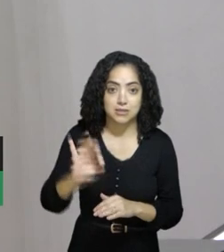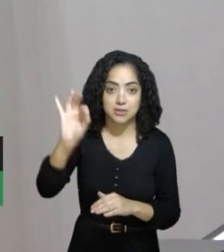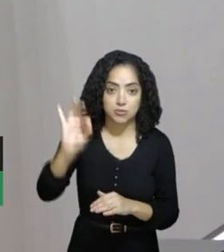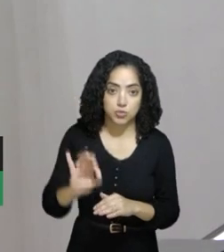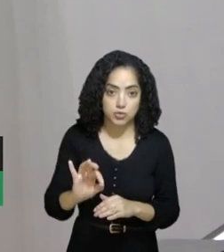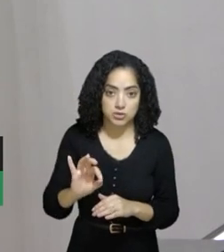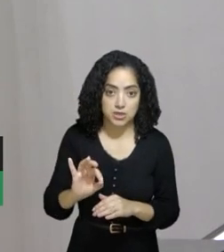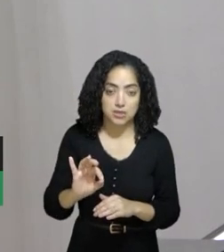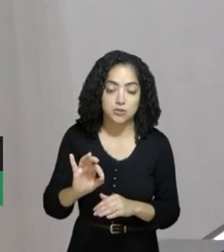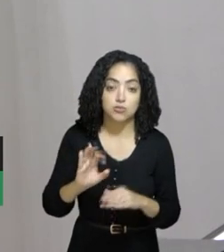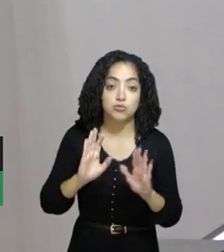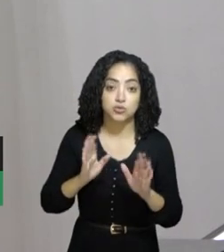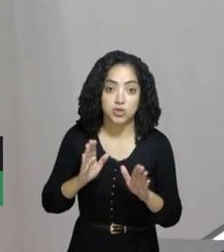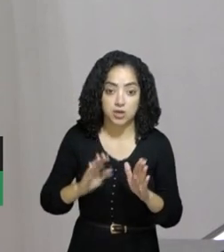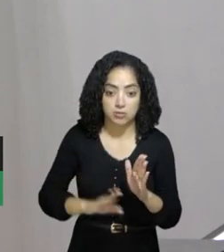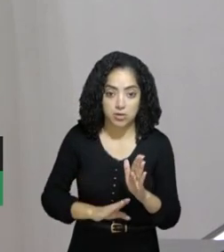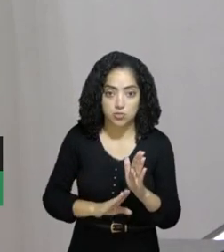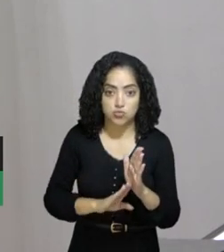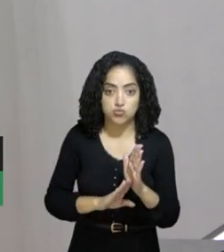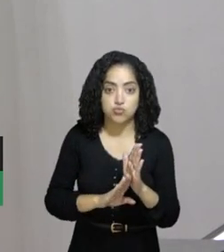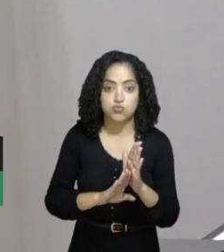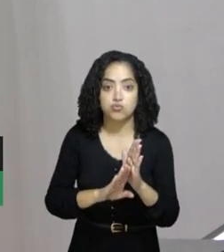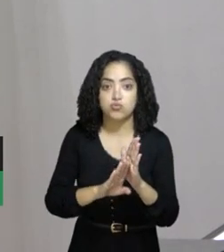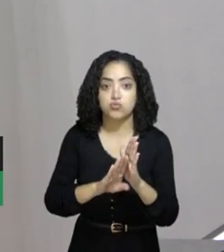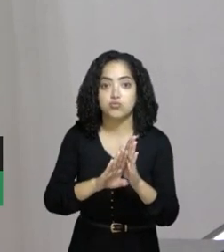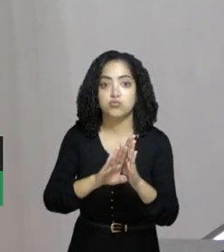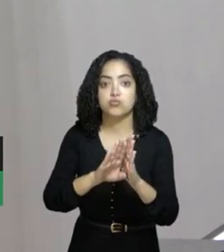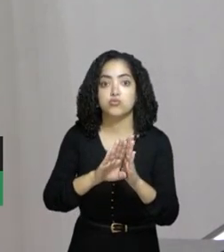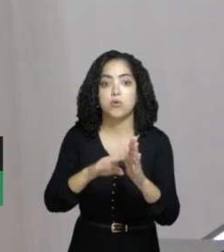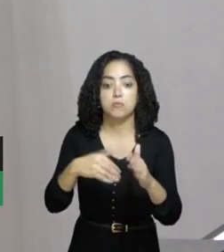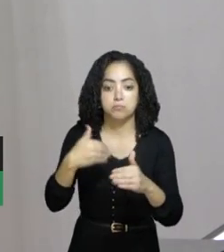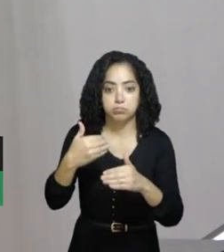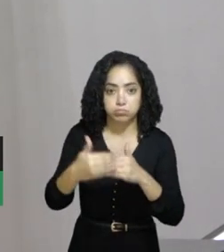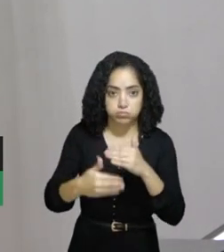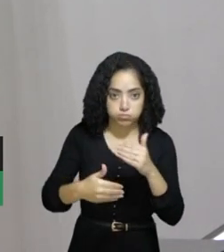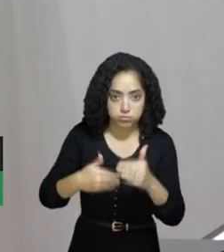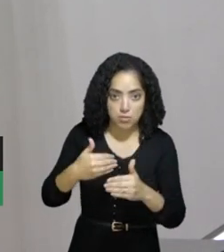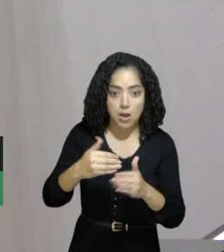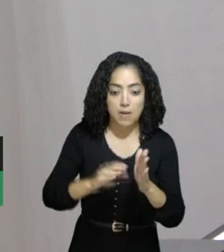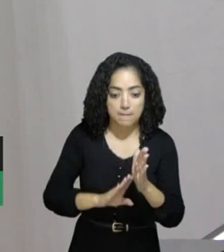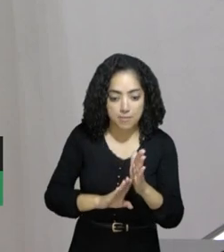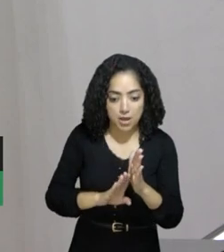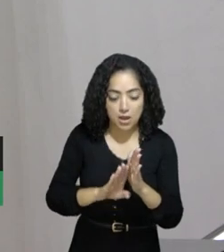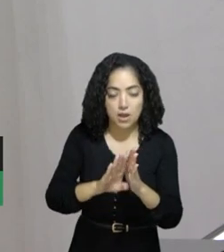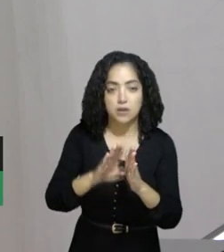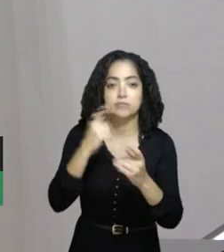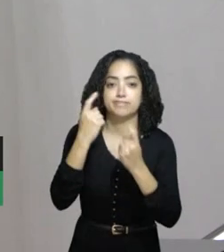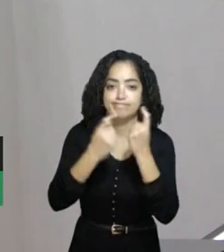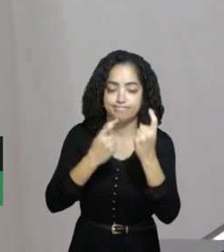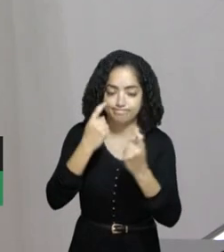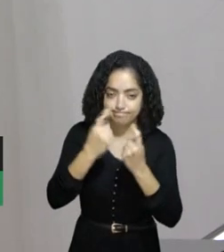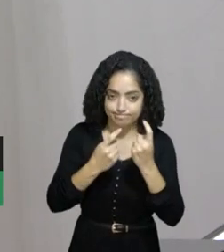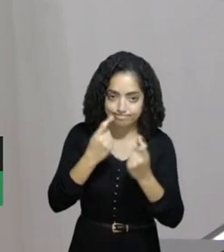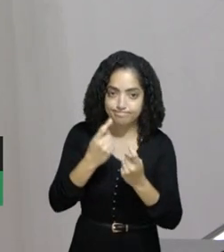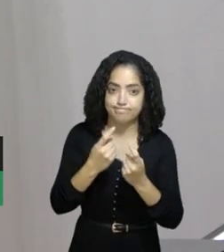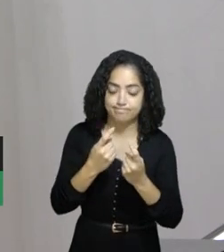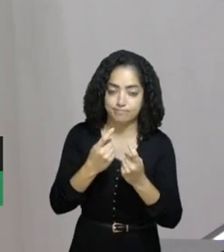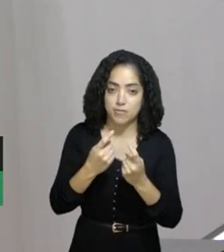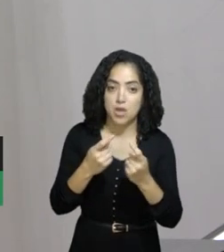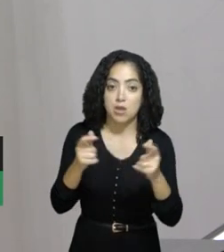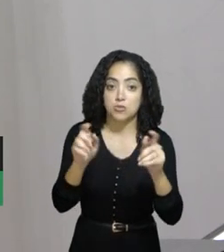represa ocupada. Quanto mais inundada fica, maior é a preocupação sobre a sua